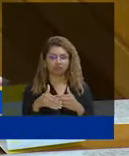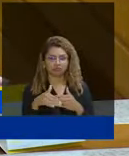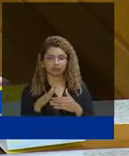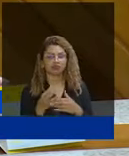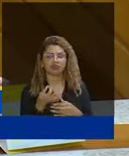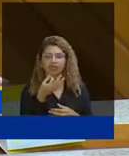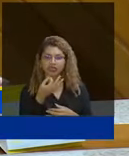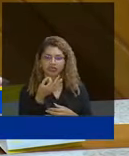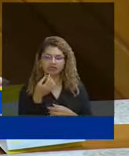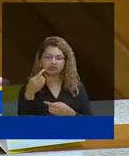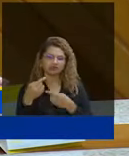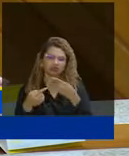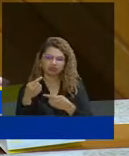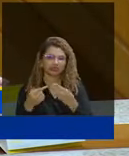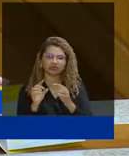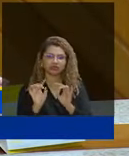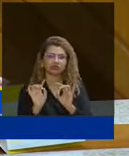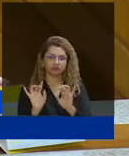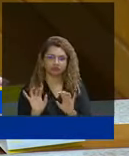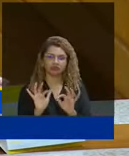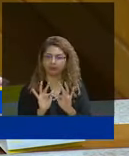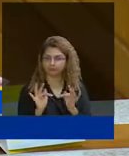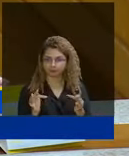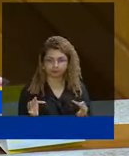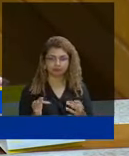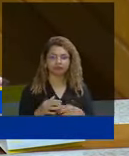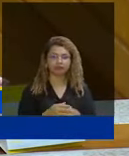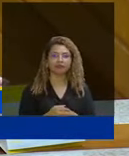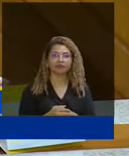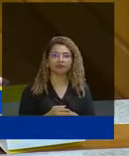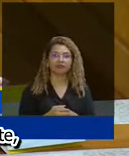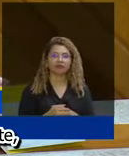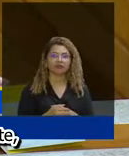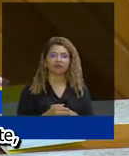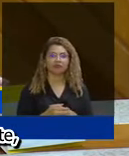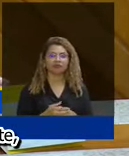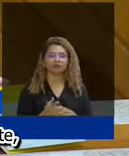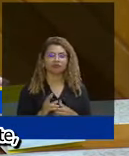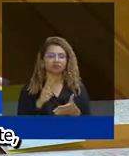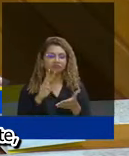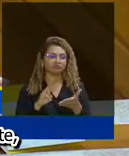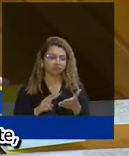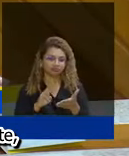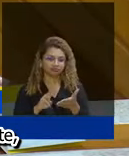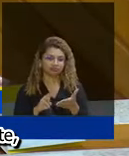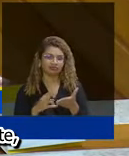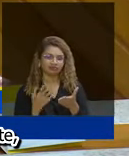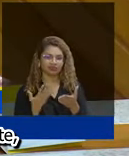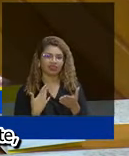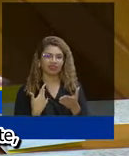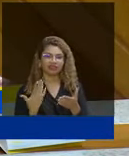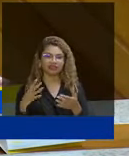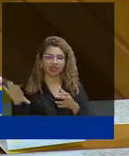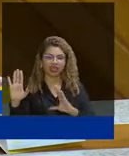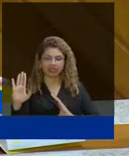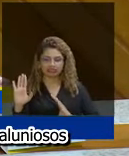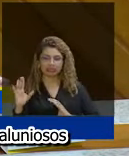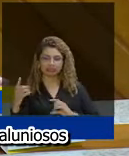crítica política, tendo vista o ora embargado ser adversário de longa data do ora